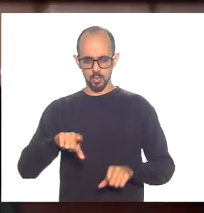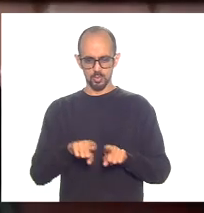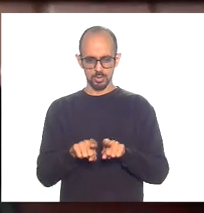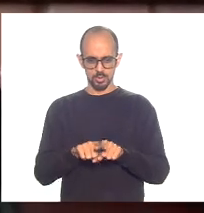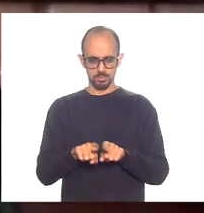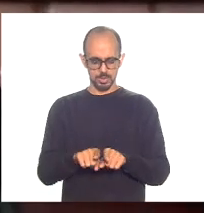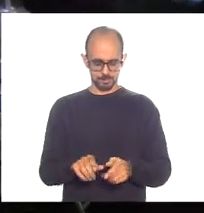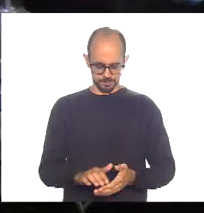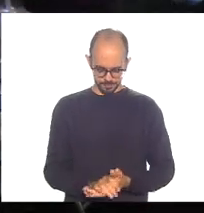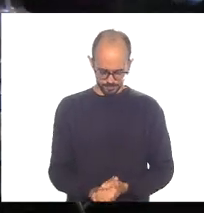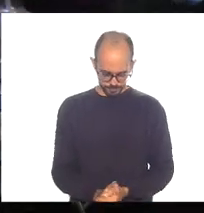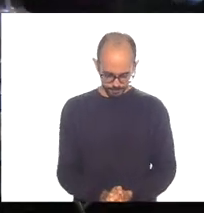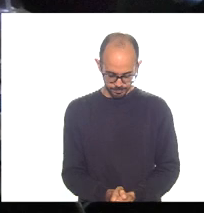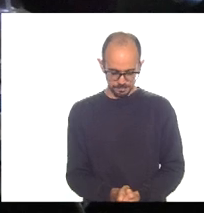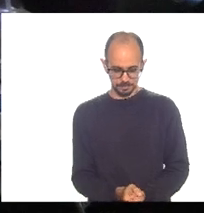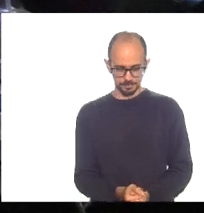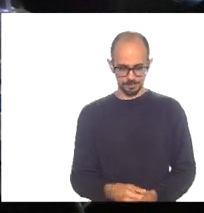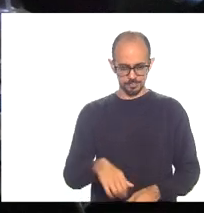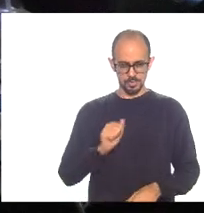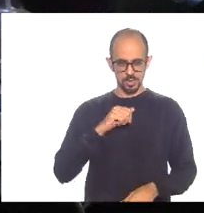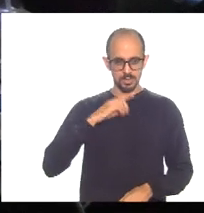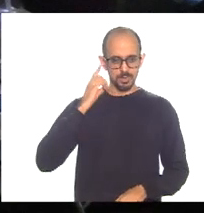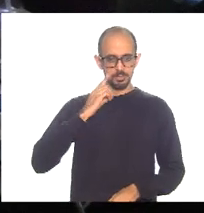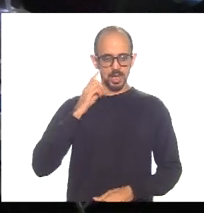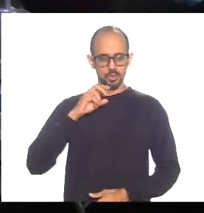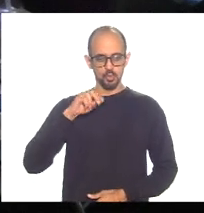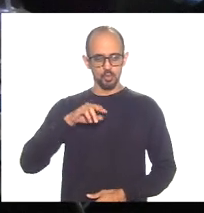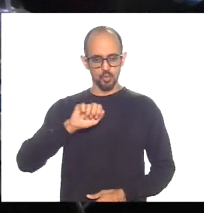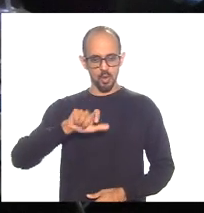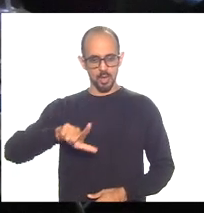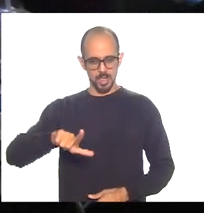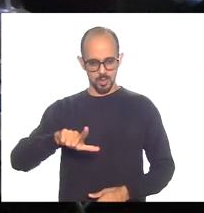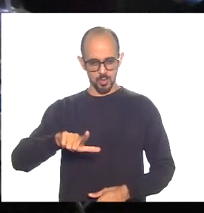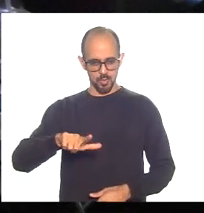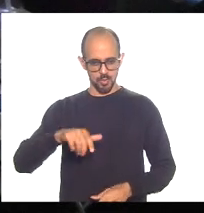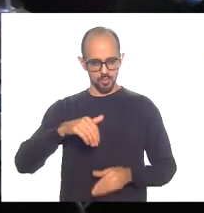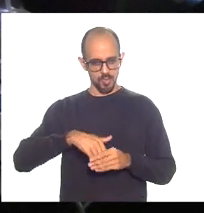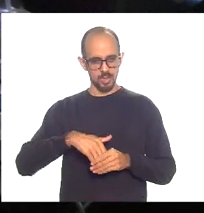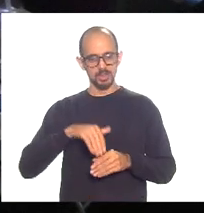eleição. Deputado Noel de Carvalho, como vota?